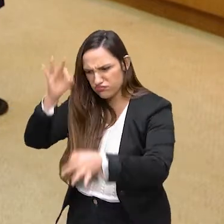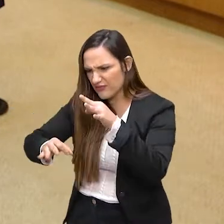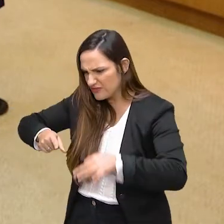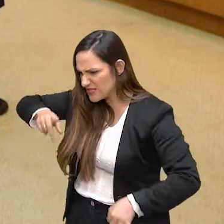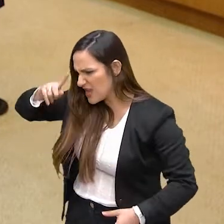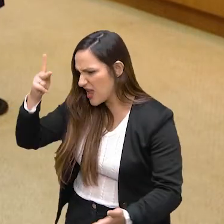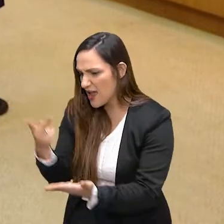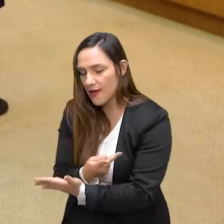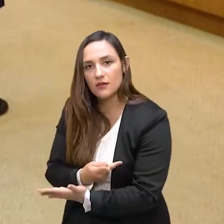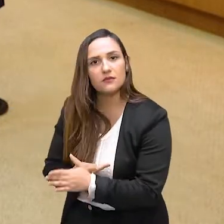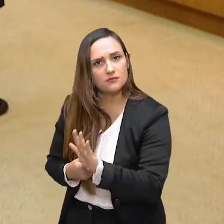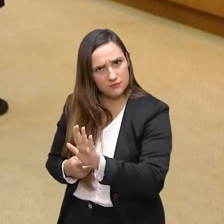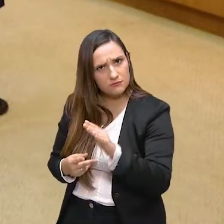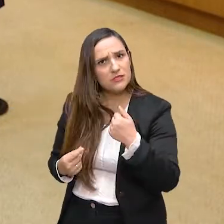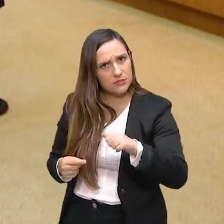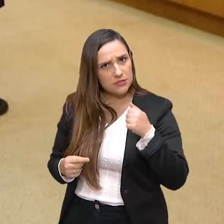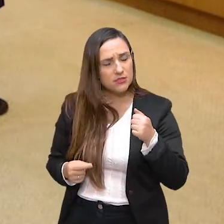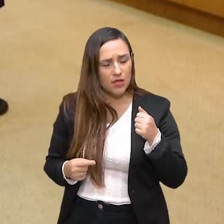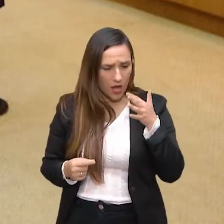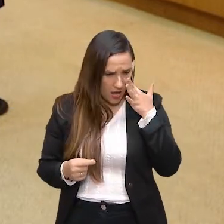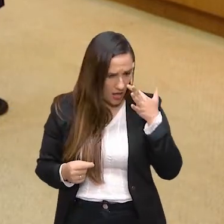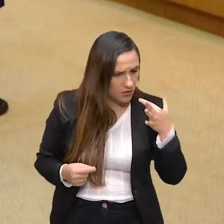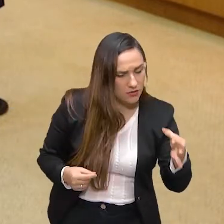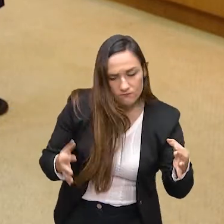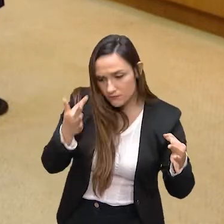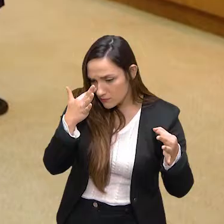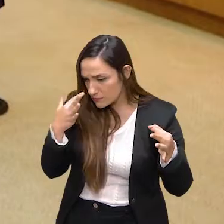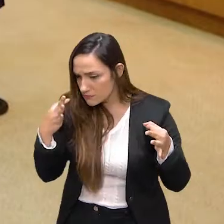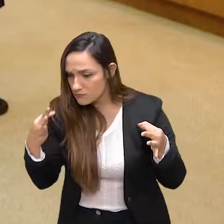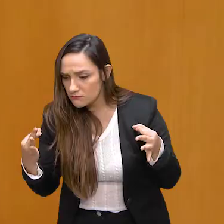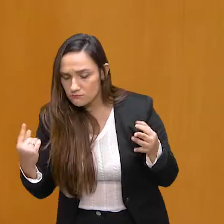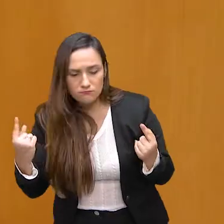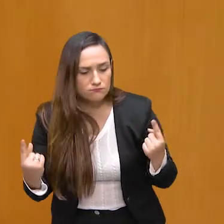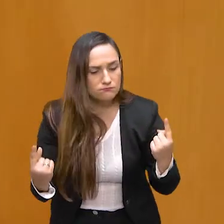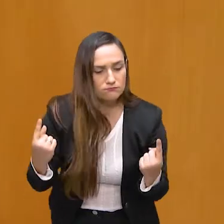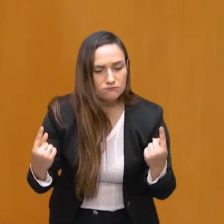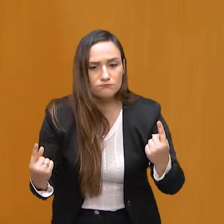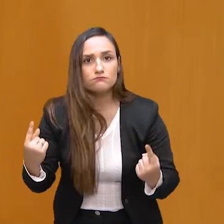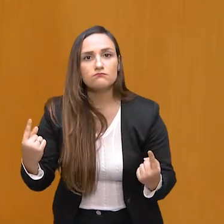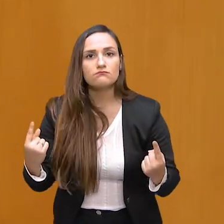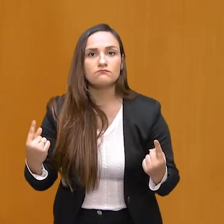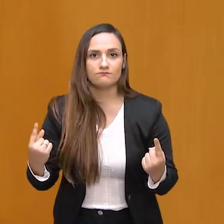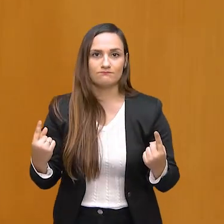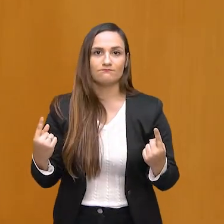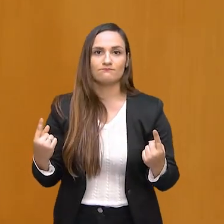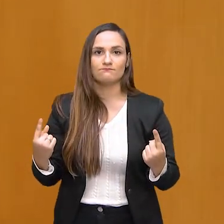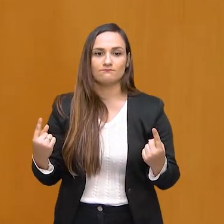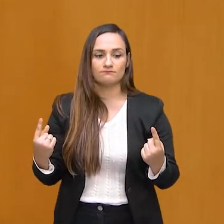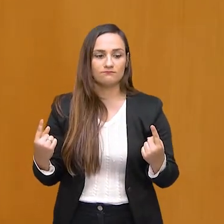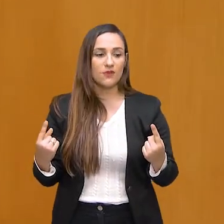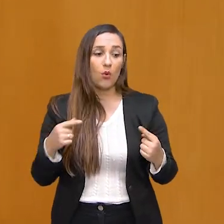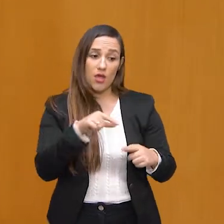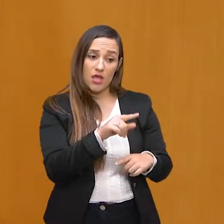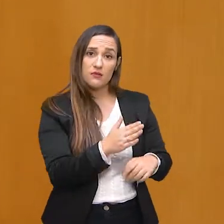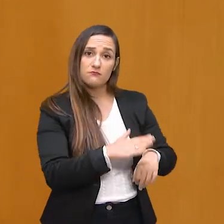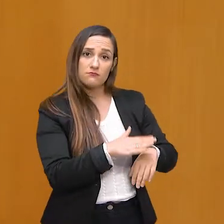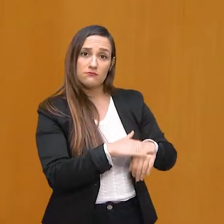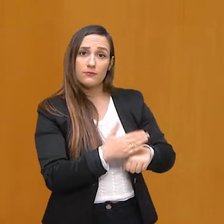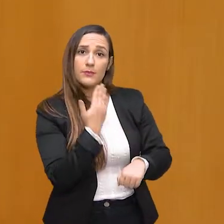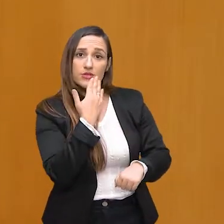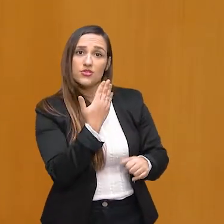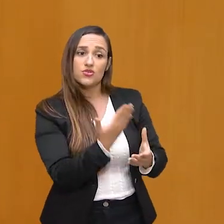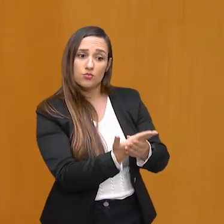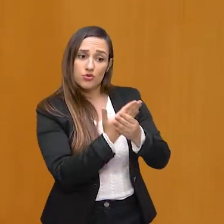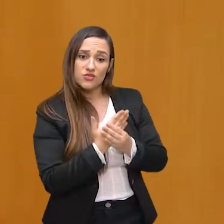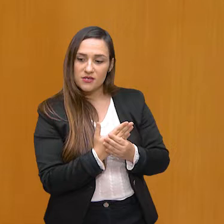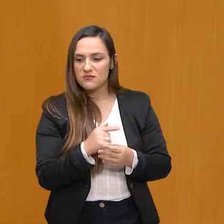seus direitos sem que eu tenha o poder de argumentar, de provar, de pedir, de alegar perante o juiz em